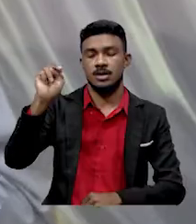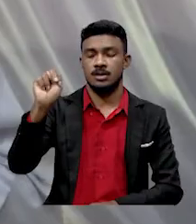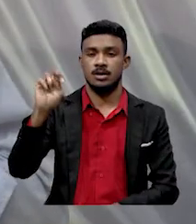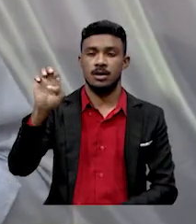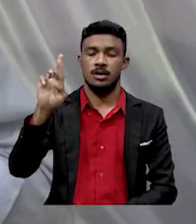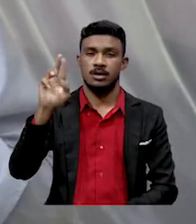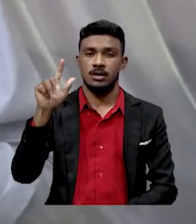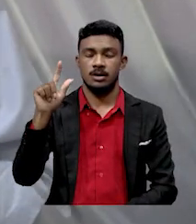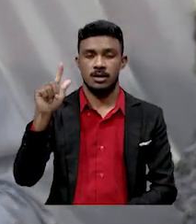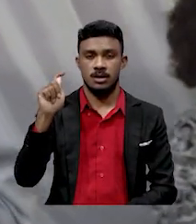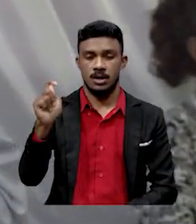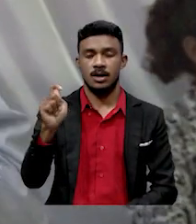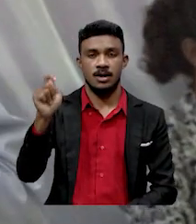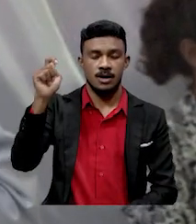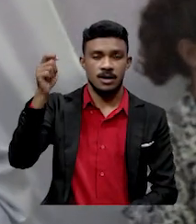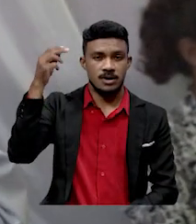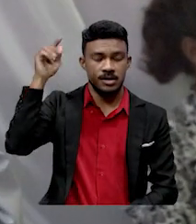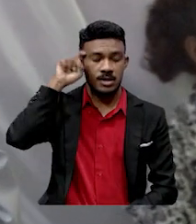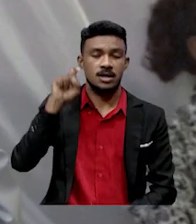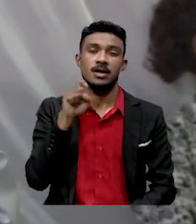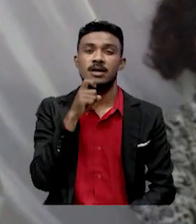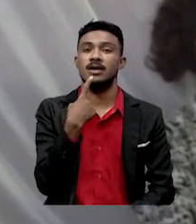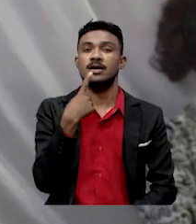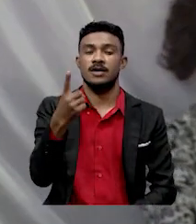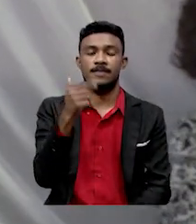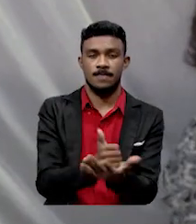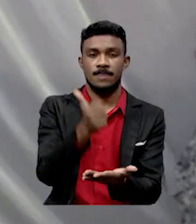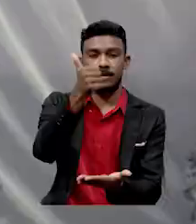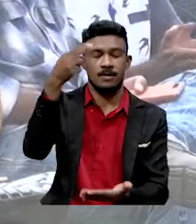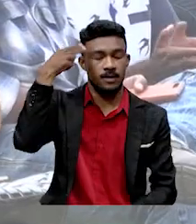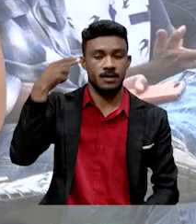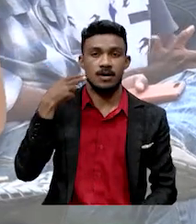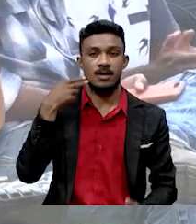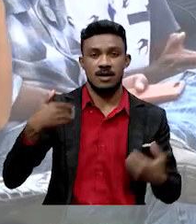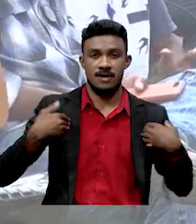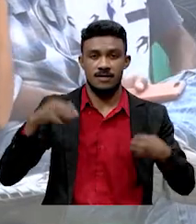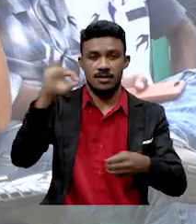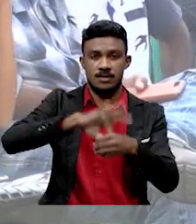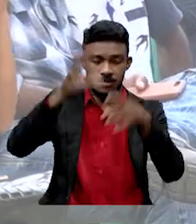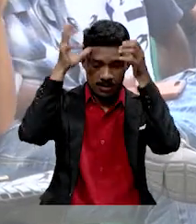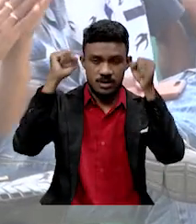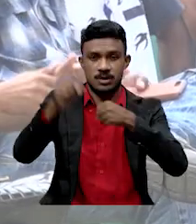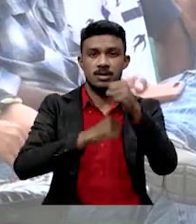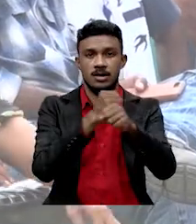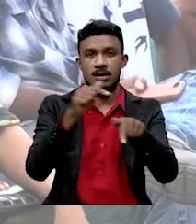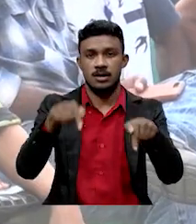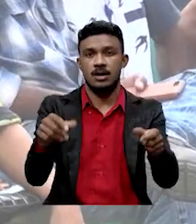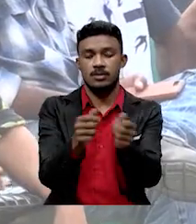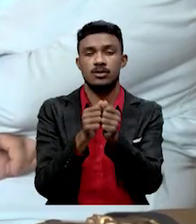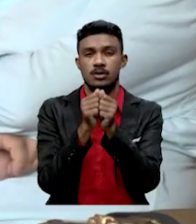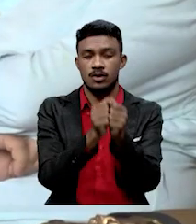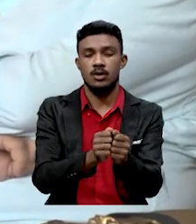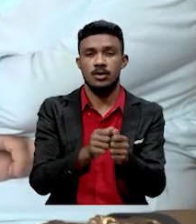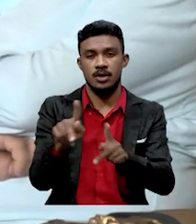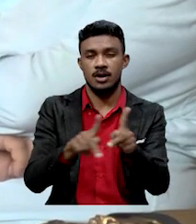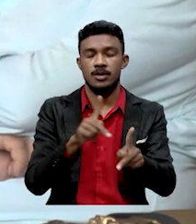Sanam Guzmão e Anel Discurso Hateten, Vitória Ramos Hortanian e eleição presidencial Tinané, Nia Hamuto com o povo a tu defender na